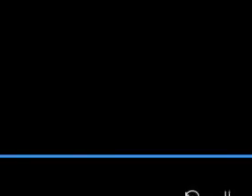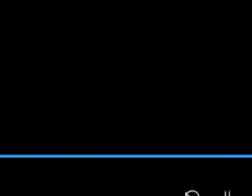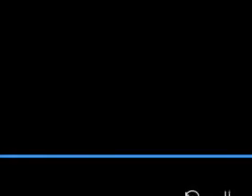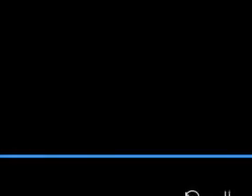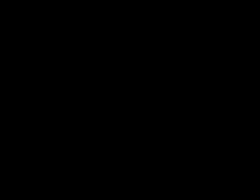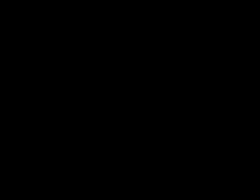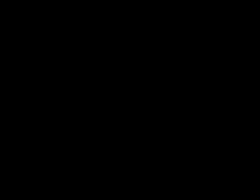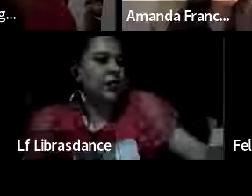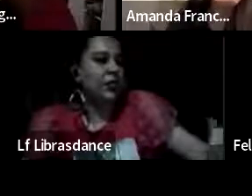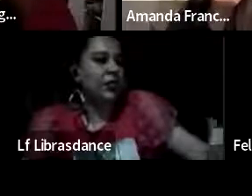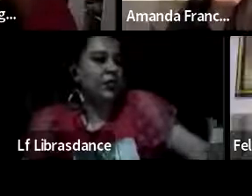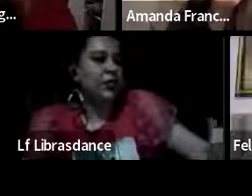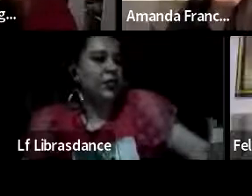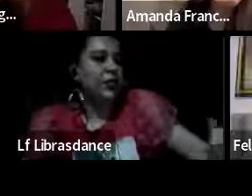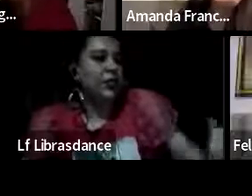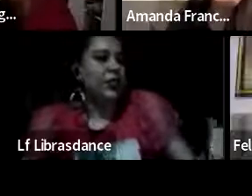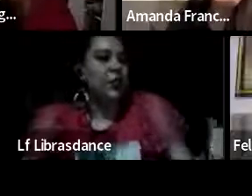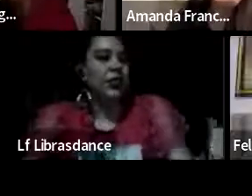lamber.